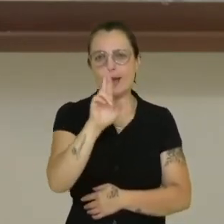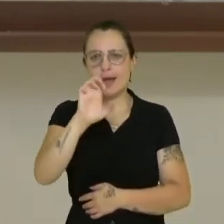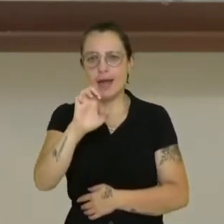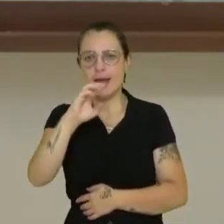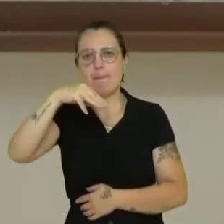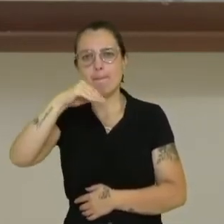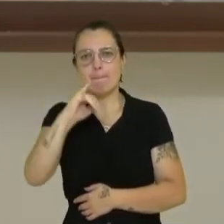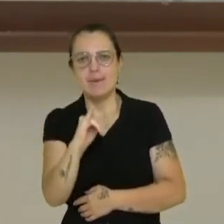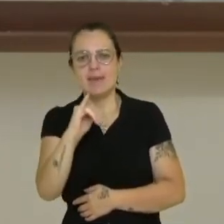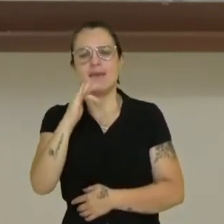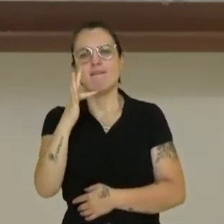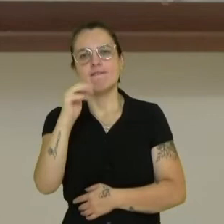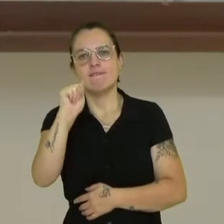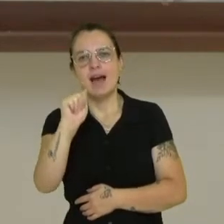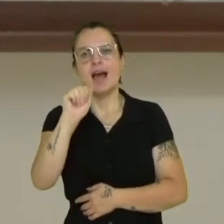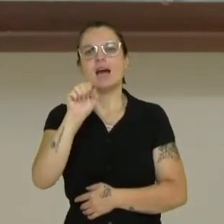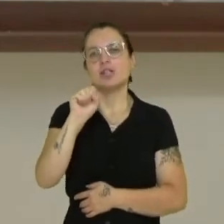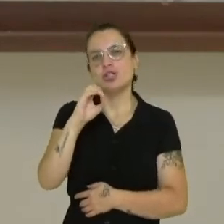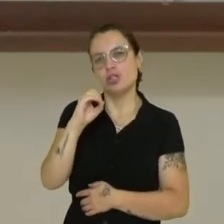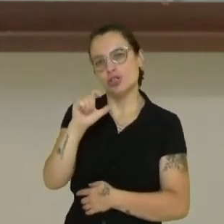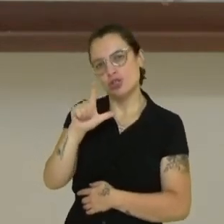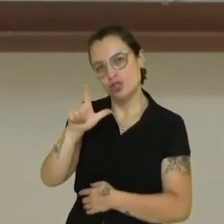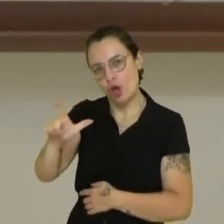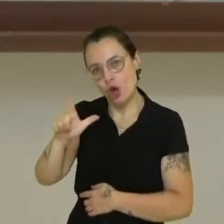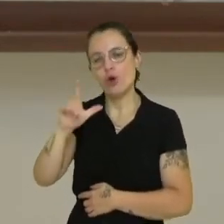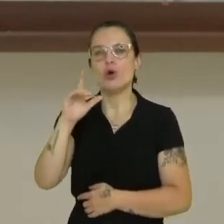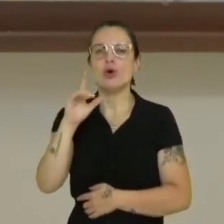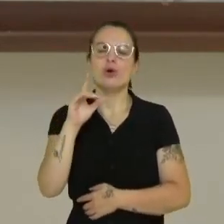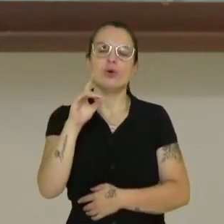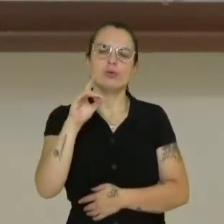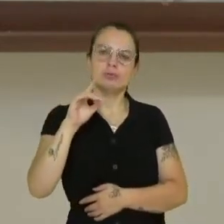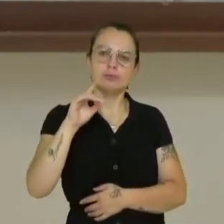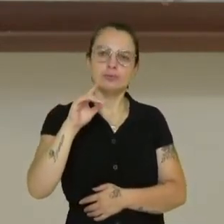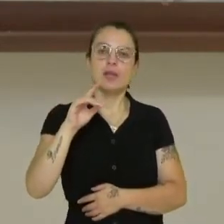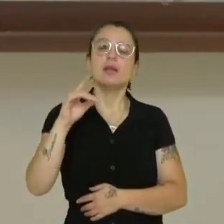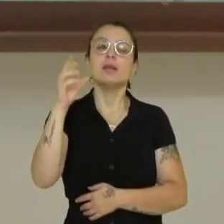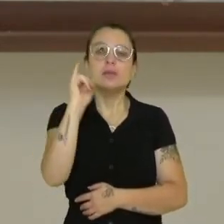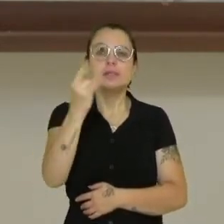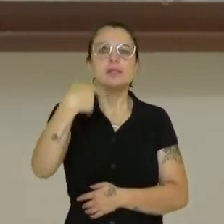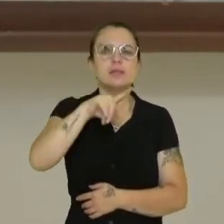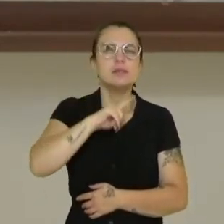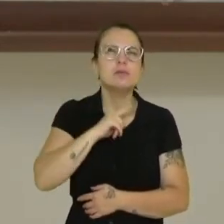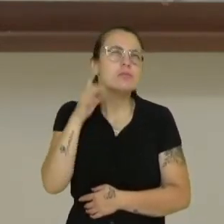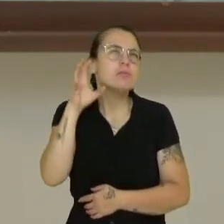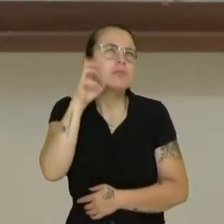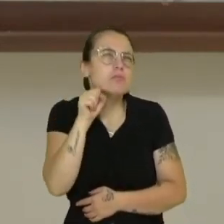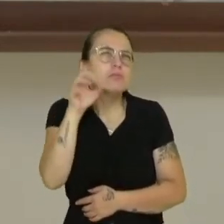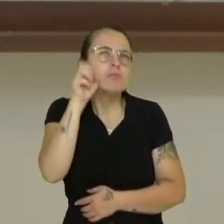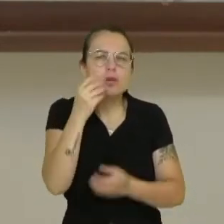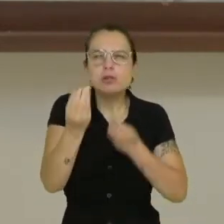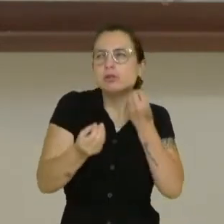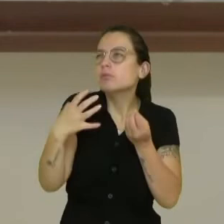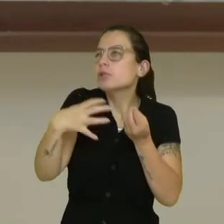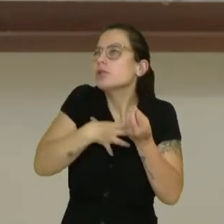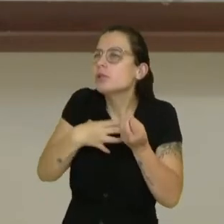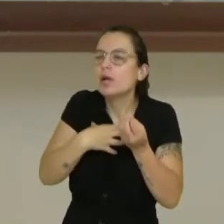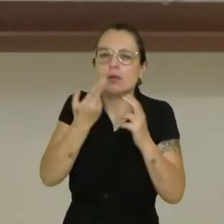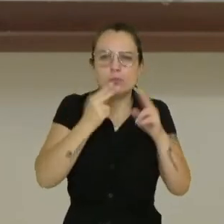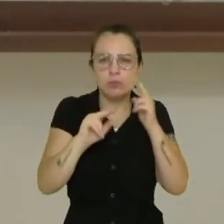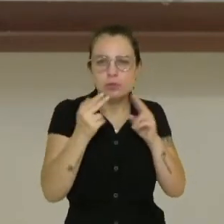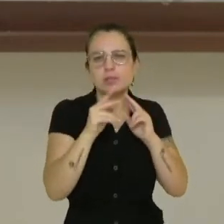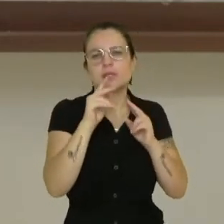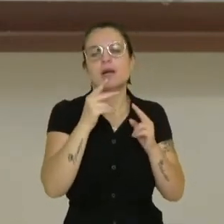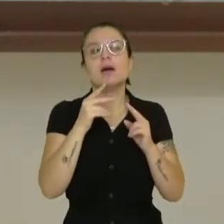posso propor a desconstrução dessa sonoridade. Se eu tiver compreensão de como se organizam esses